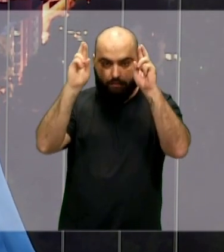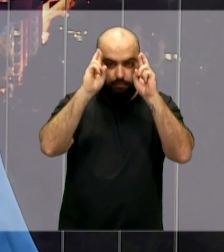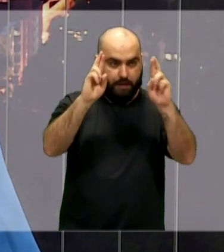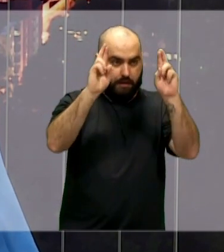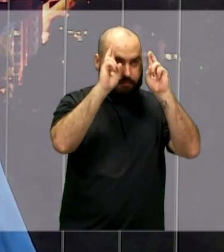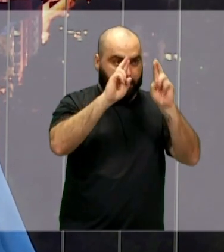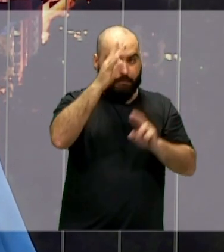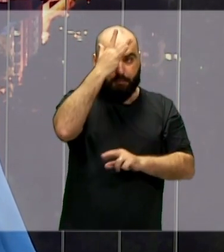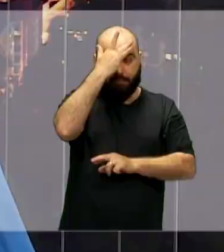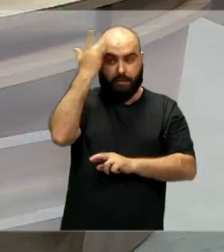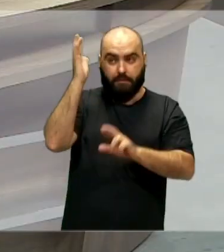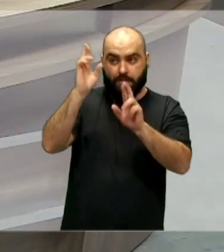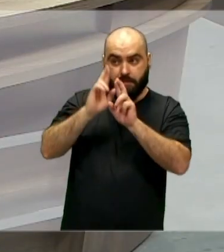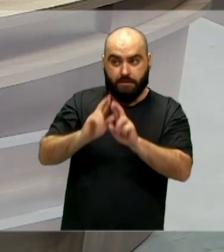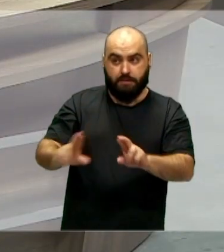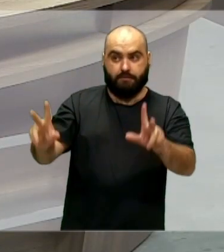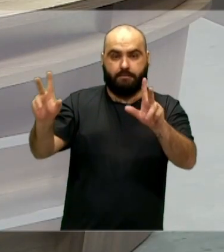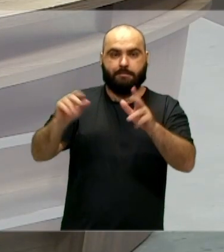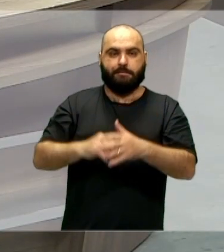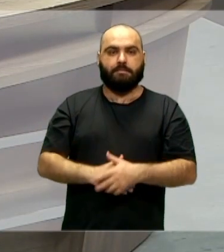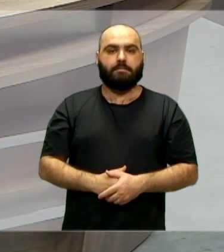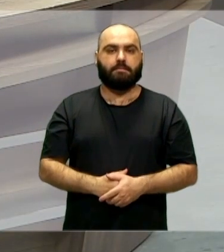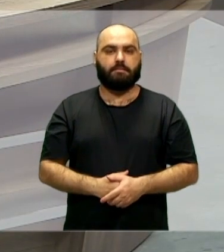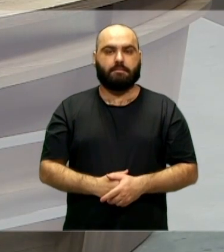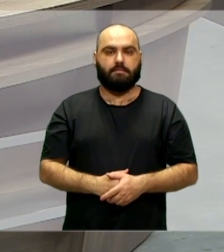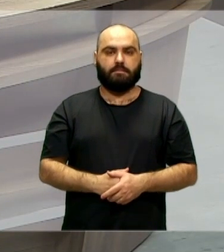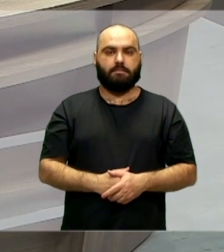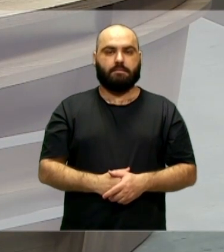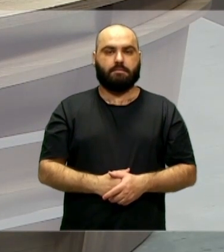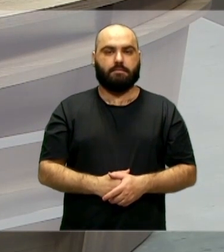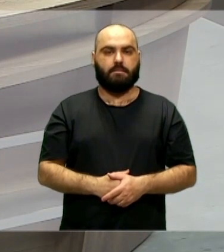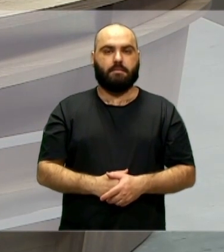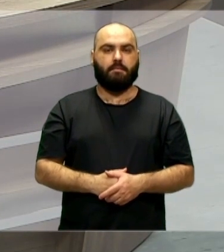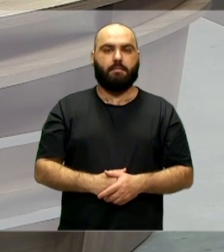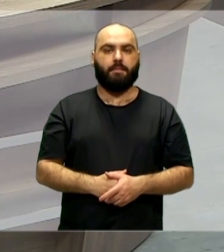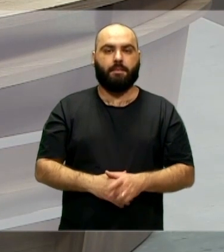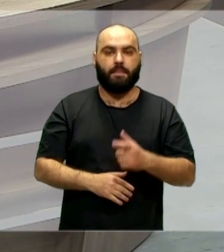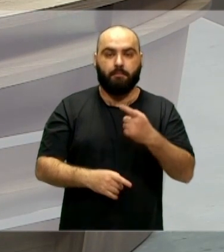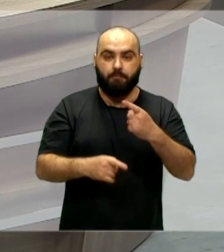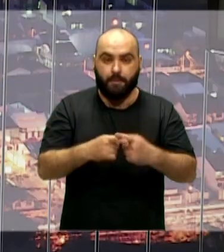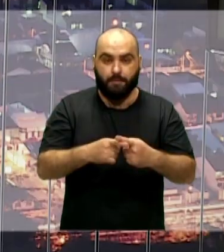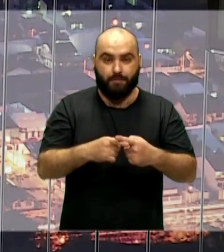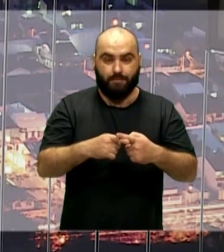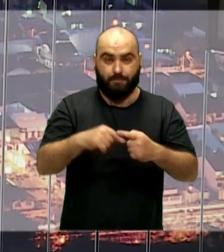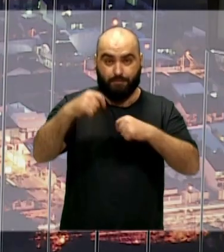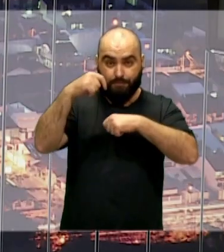diferença. Então, até porque existe, desculpa te interromper, até porque no momento a gente